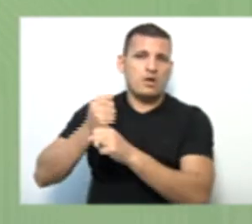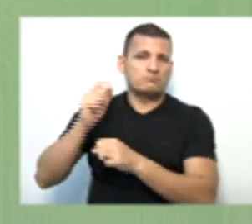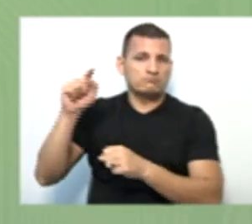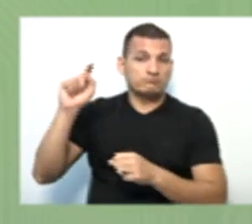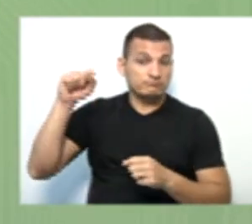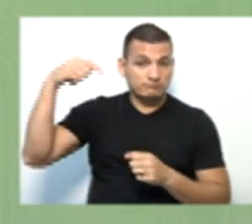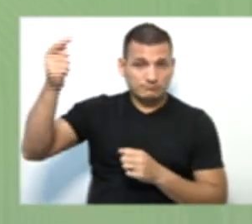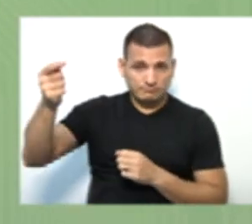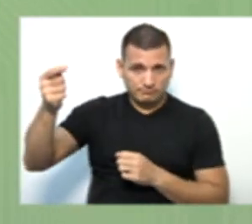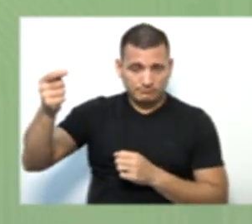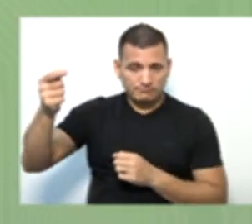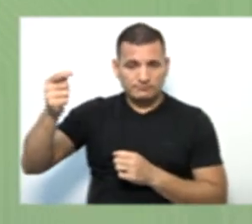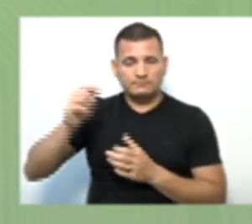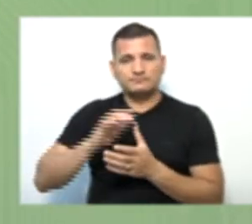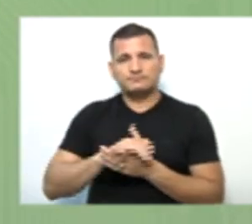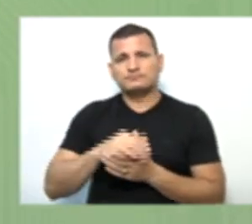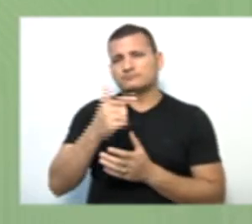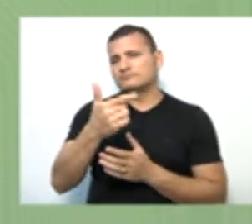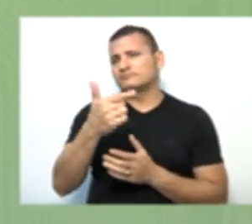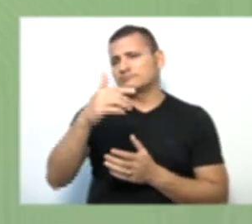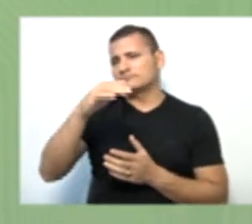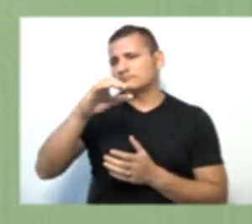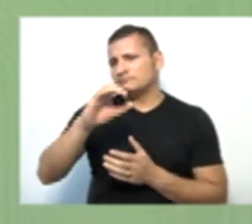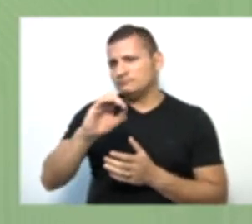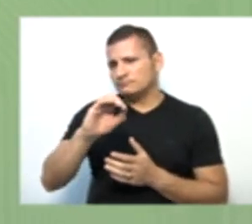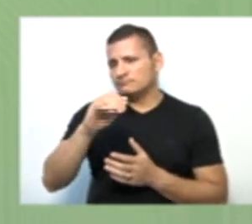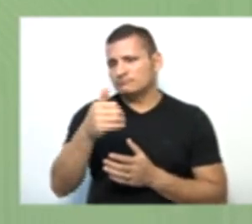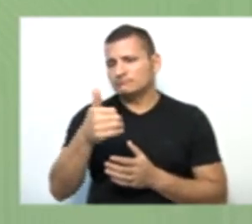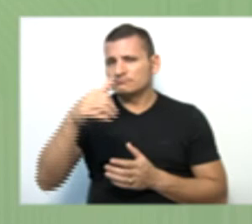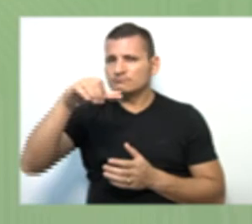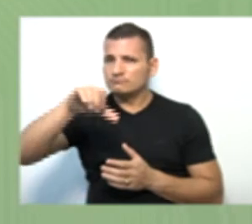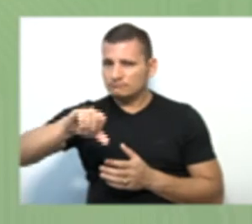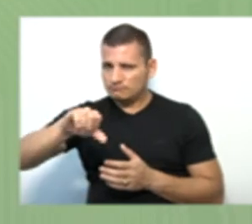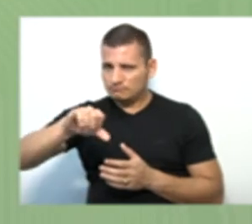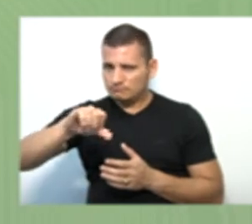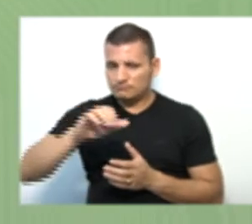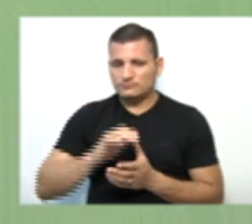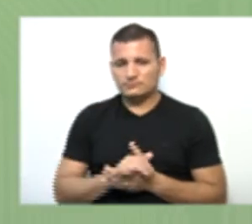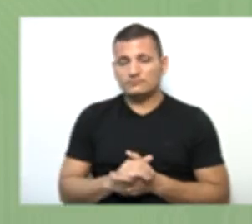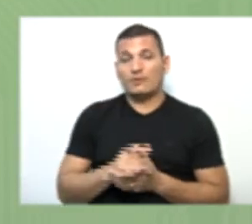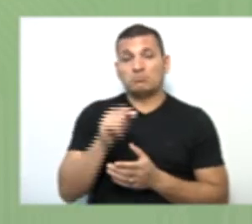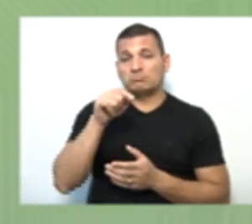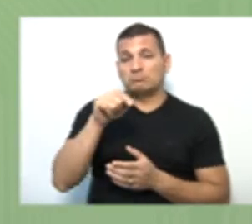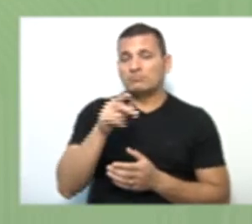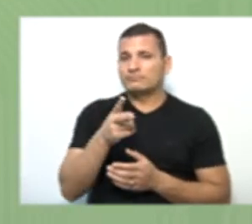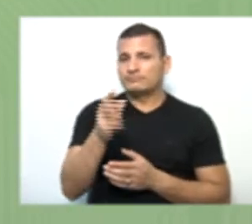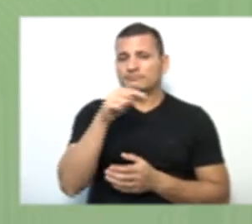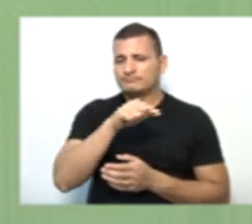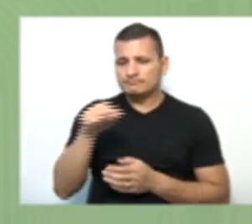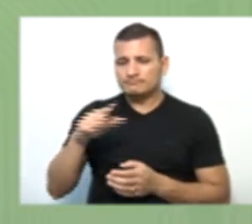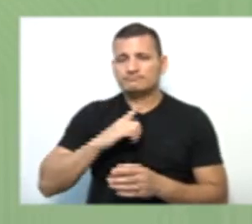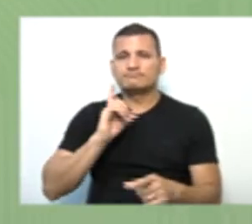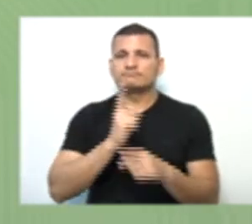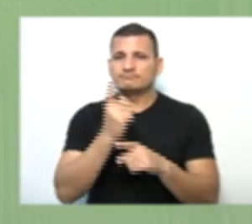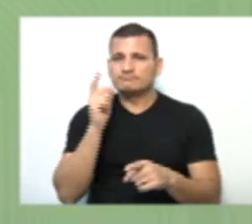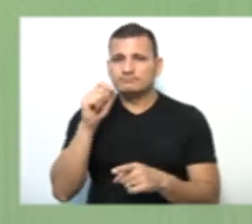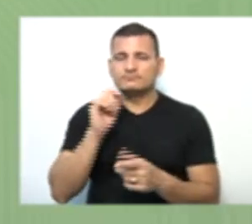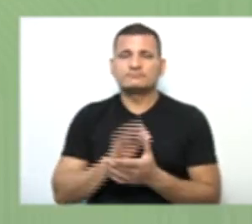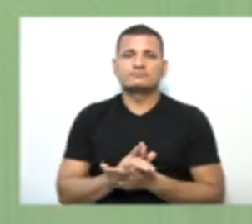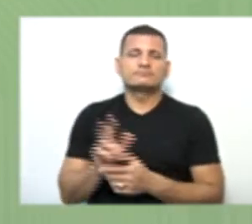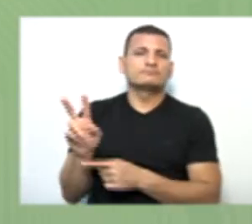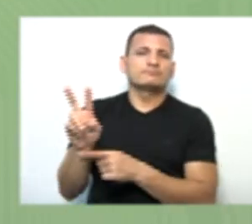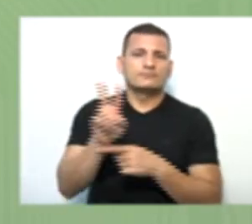analisar hoje, né, lá no ano de 2019. Nessa conta aqui, sempre nós encontramos o quê? Empréstimos